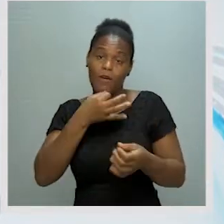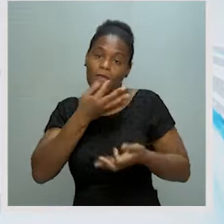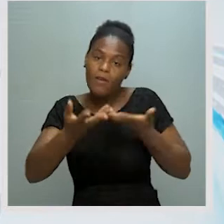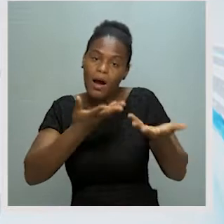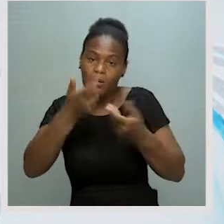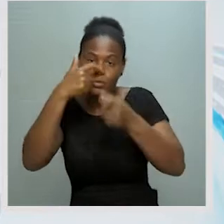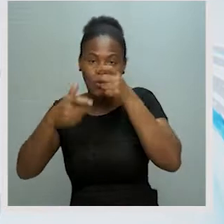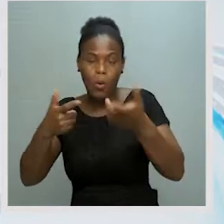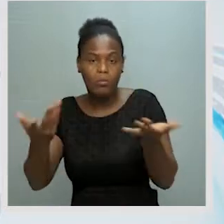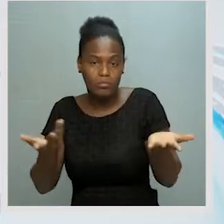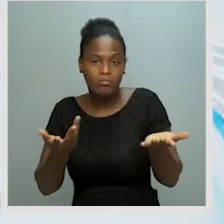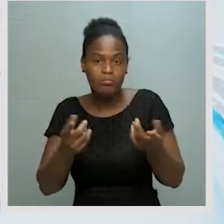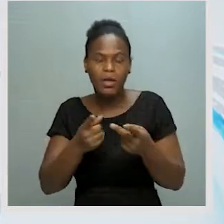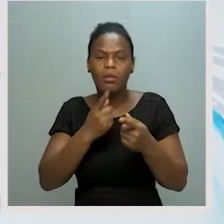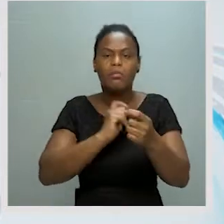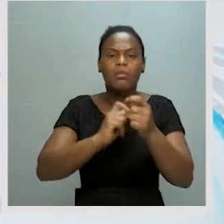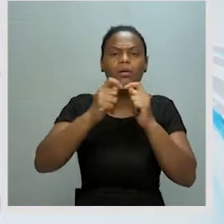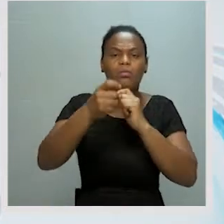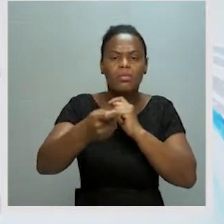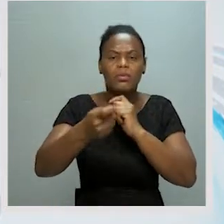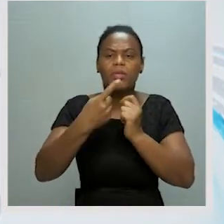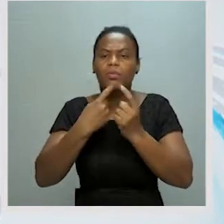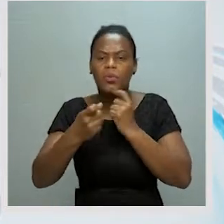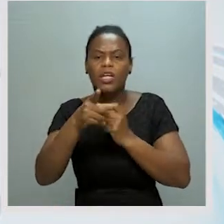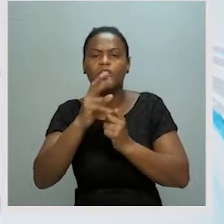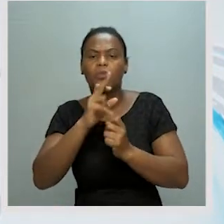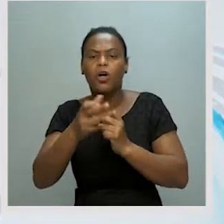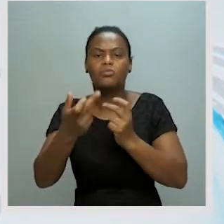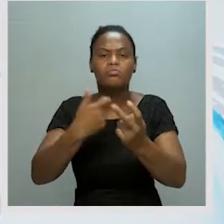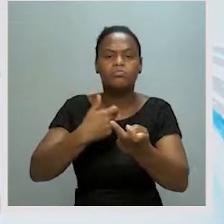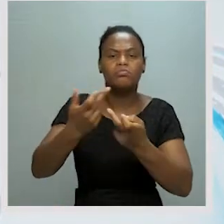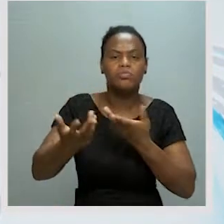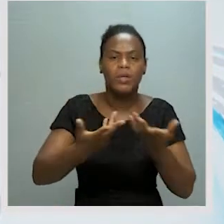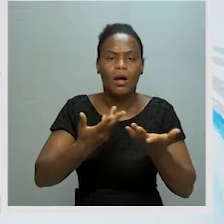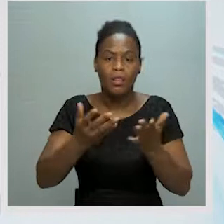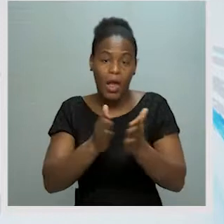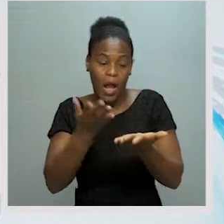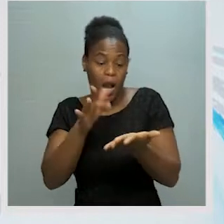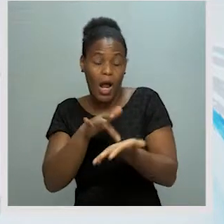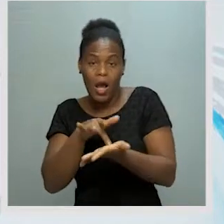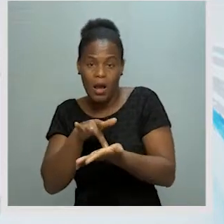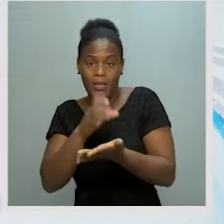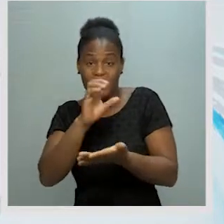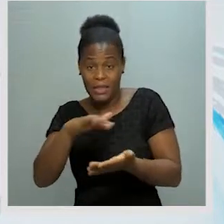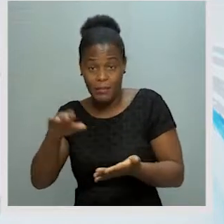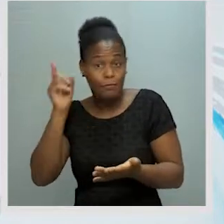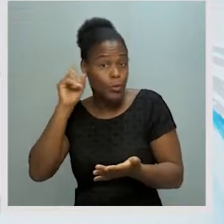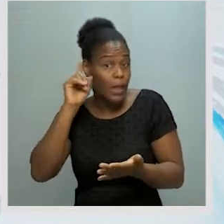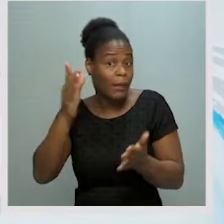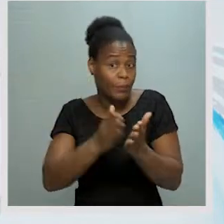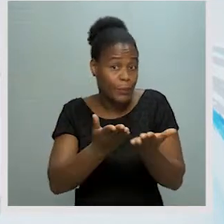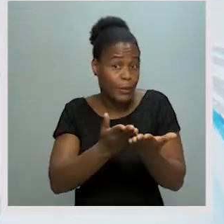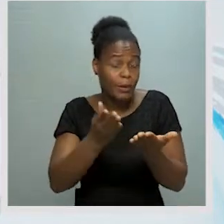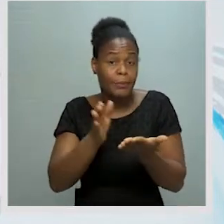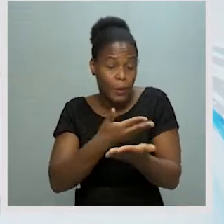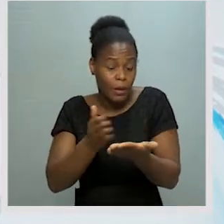conversar com alguém, entrevistar uma pessoa. Existem revistas científicas importantes